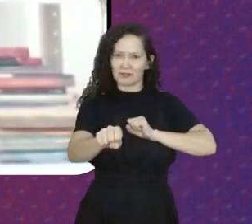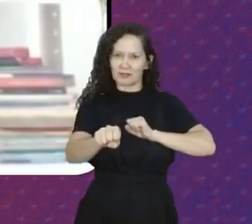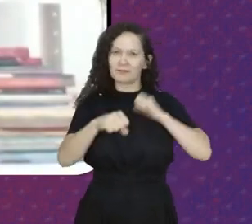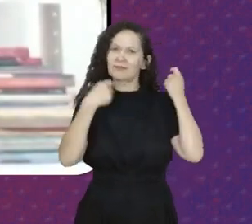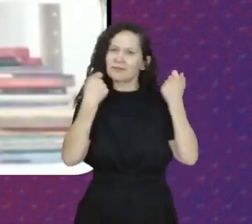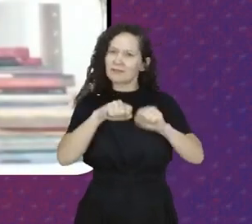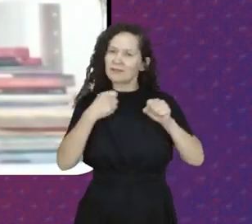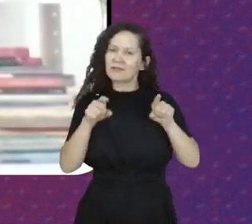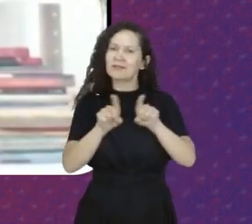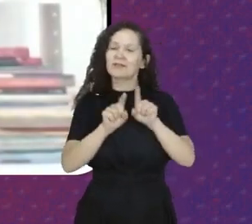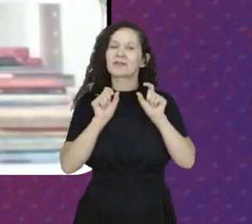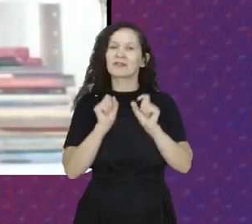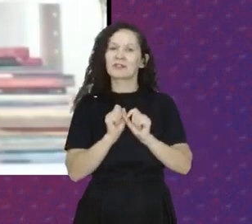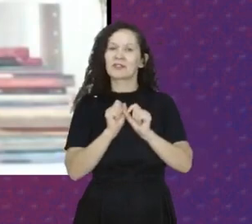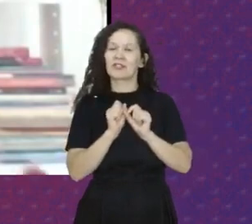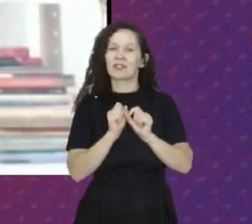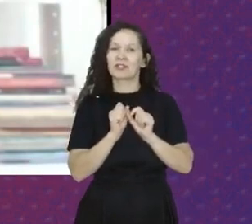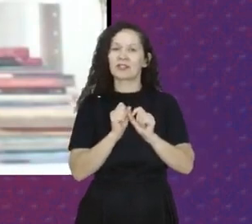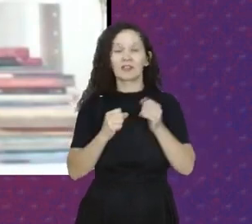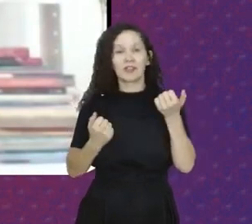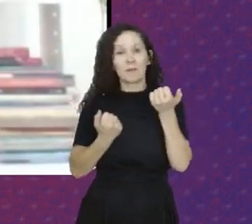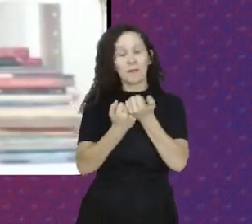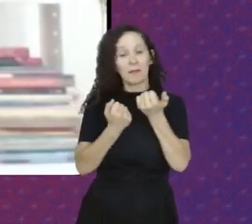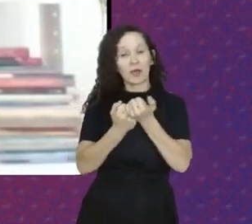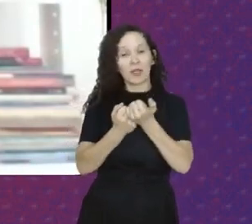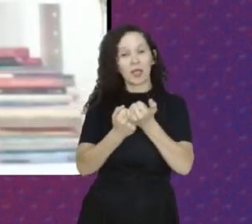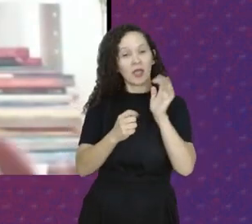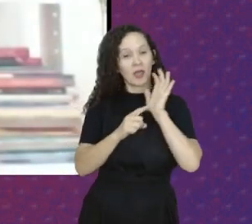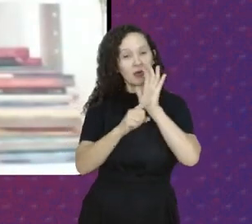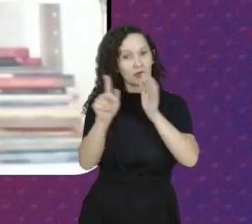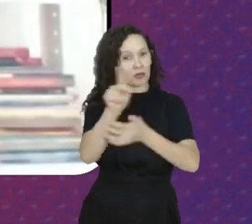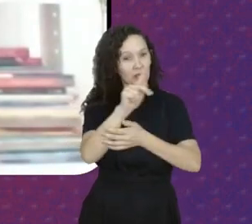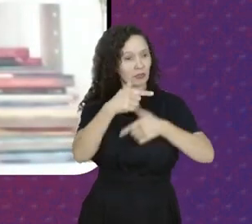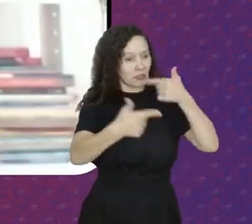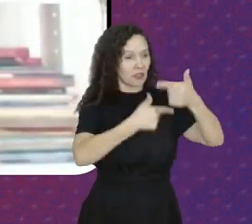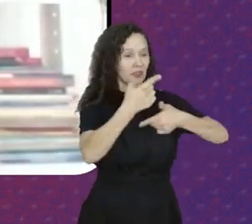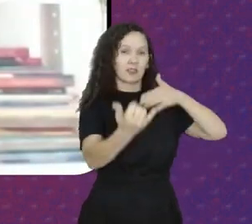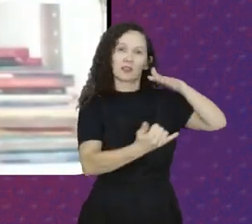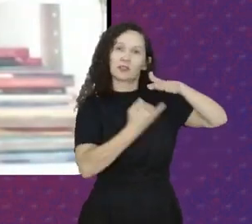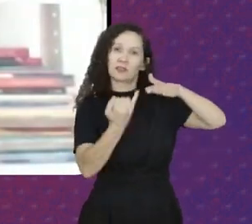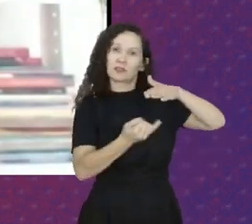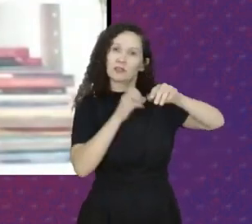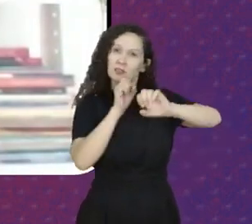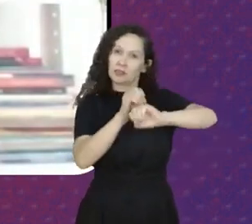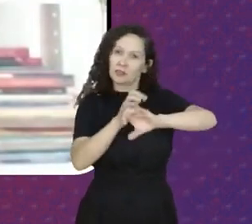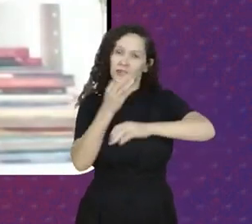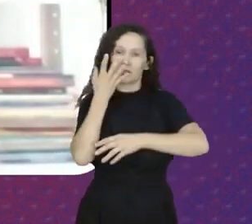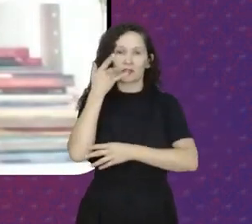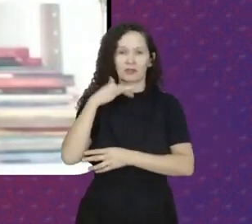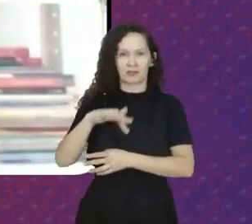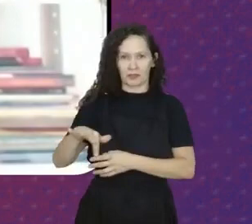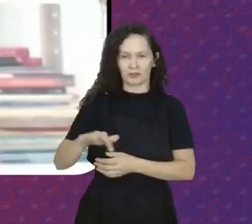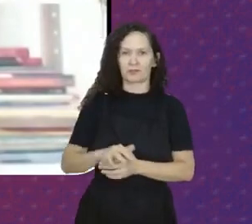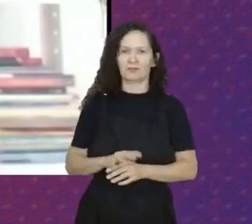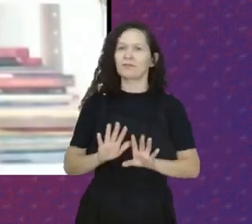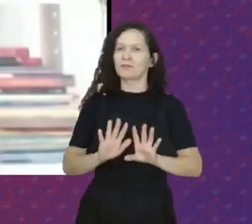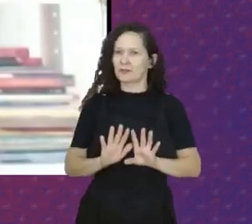foi atribuída ao educador, ao professor que atua nessas instituições de educação infantil.